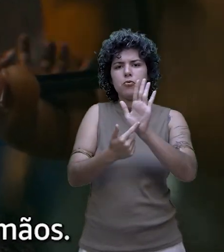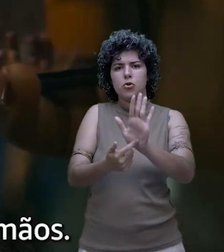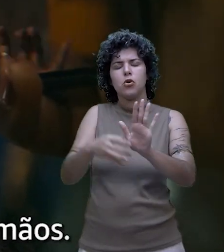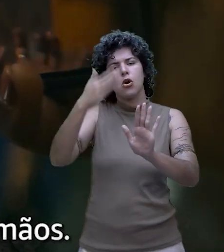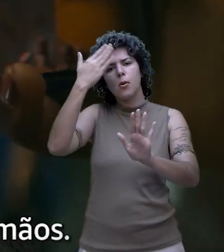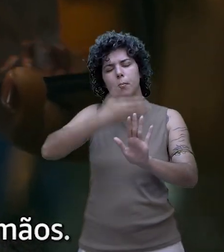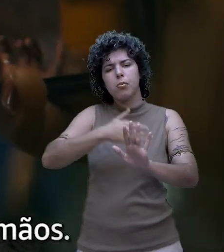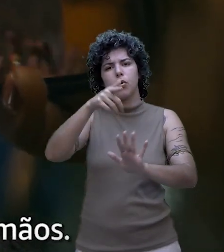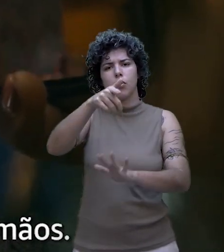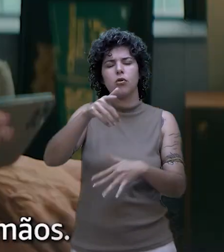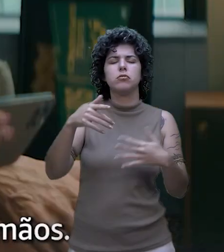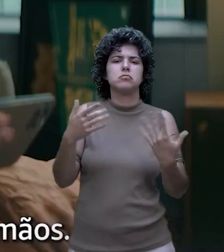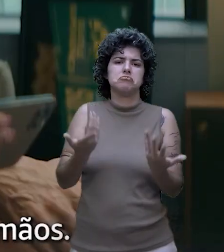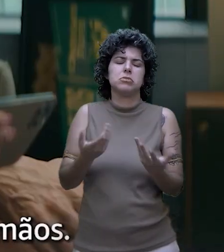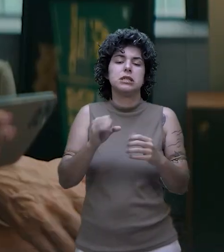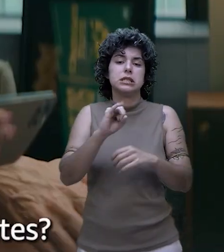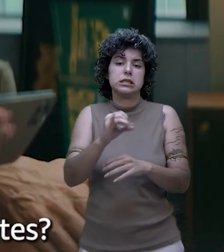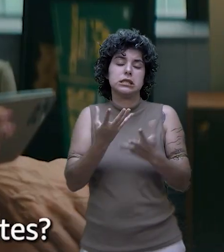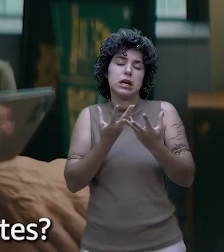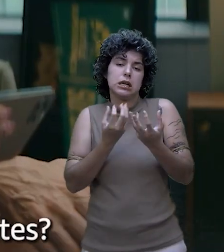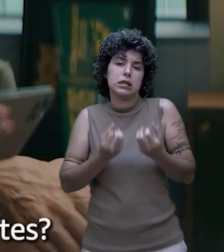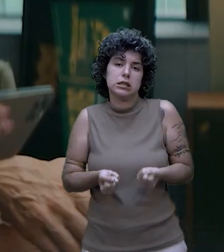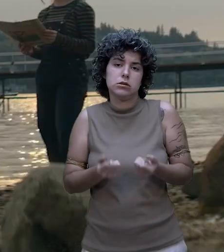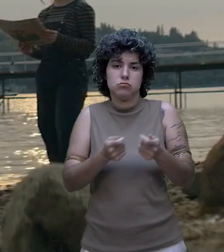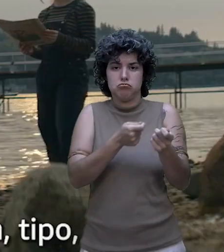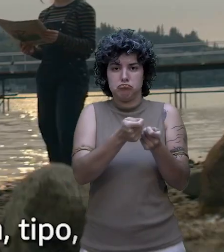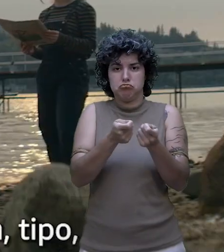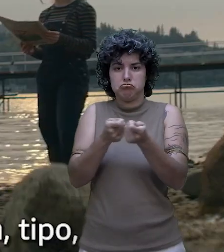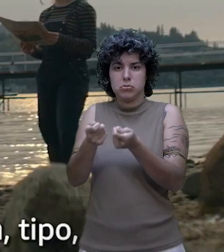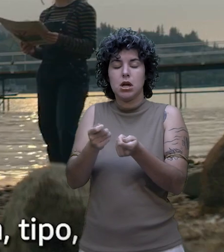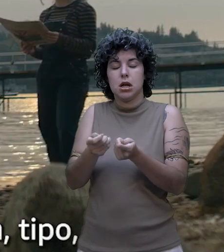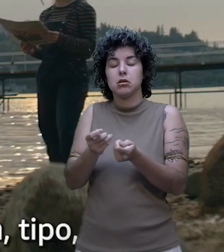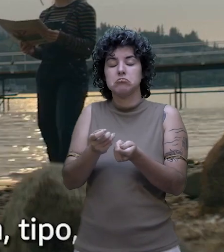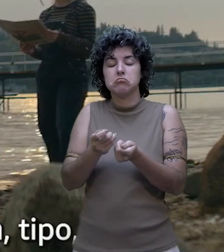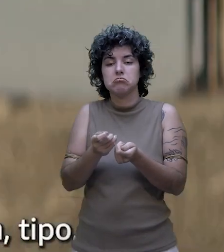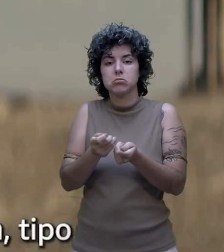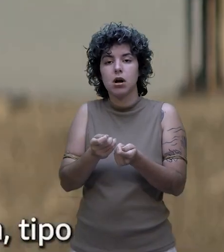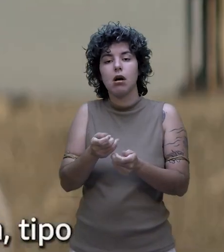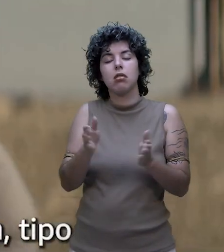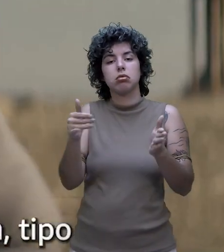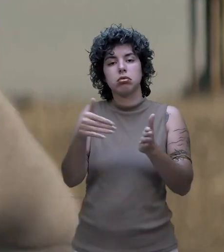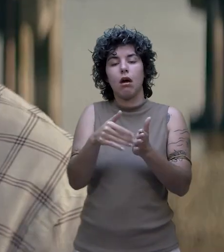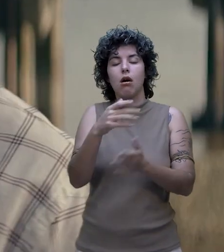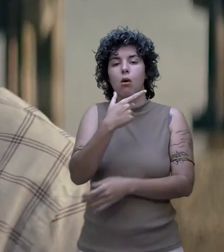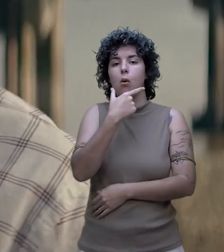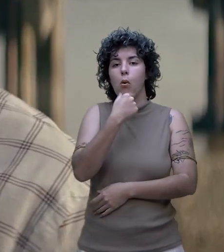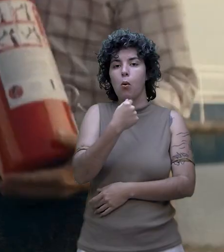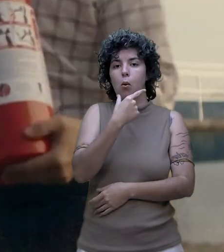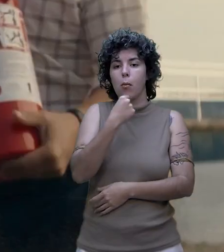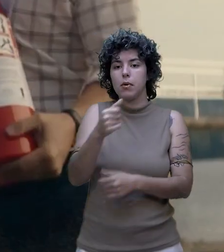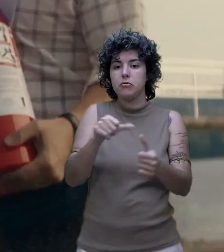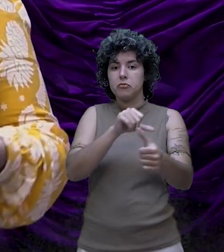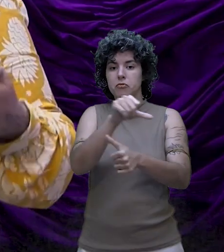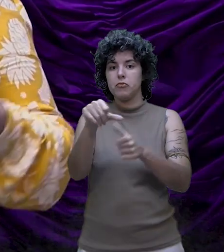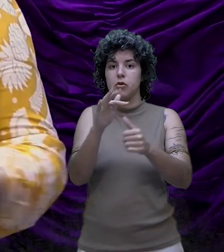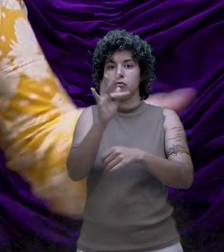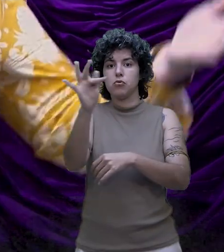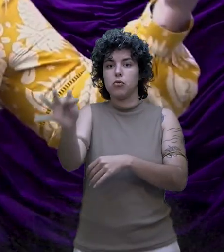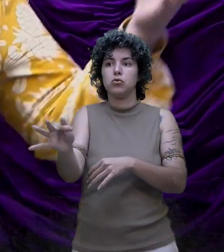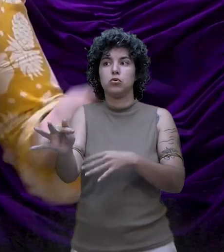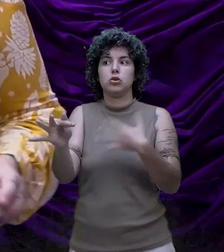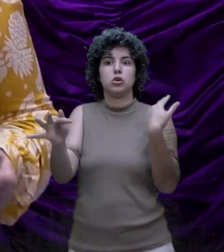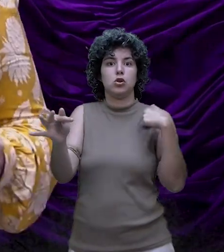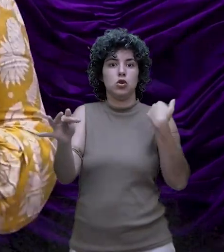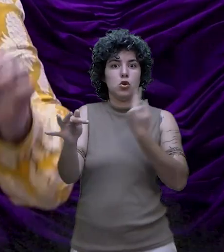que, quando elas assumem o controle, até gêneros masculinos ganham nuances inesperadas. E o futuro? Melhor